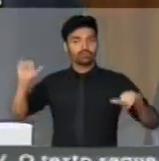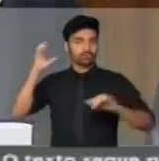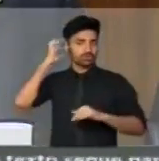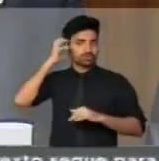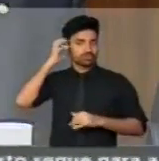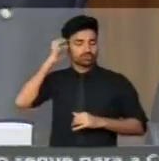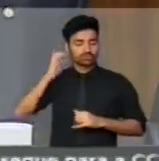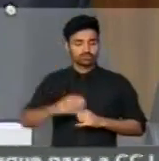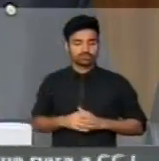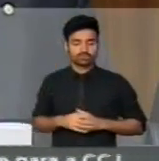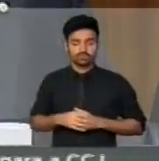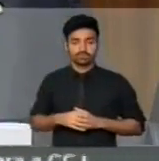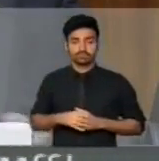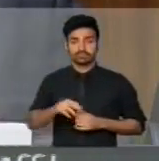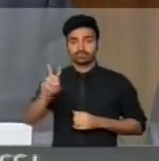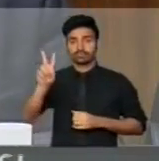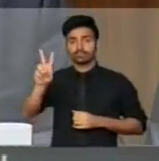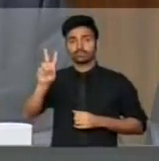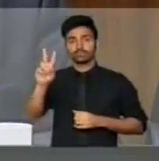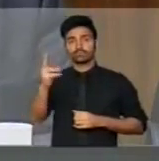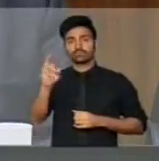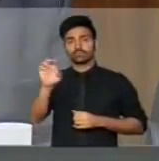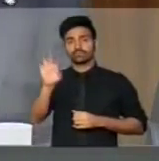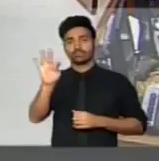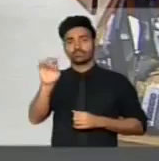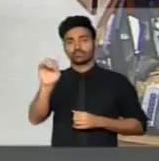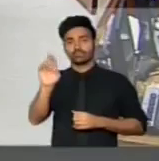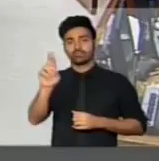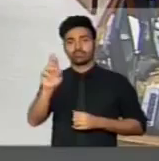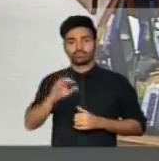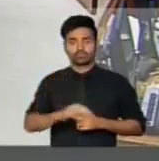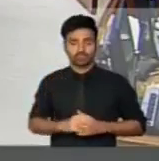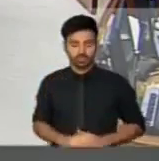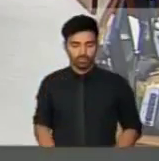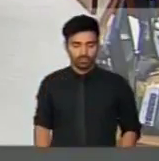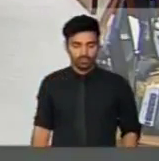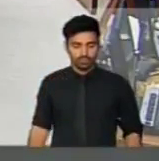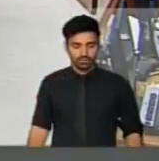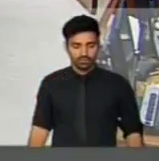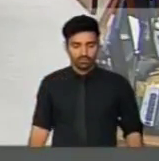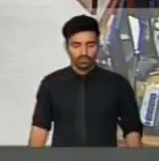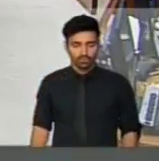Desce no ar. Heitor Chu. Desce no ar.